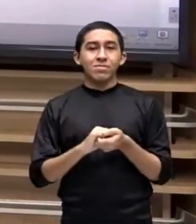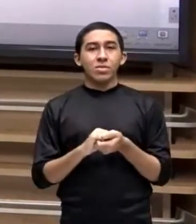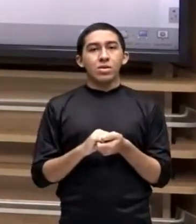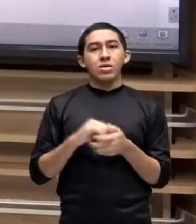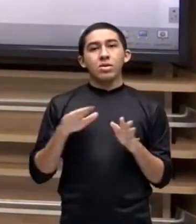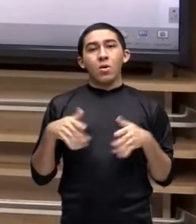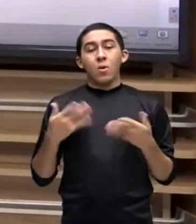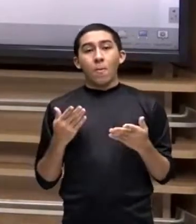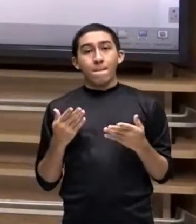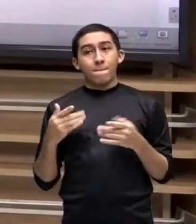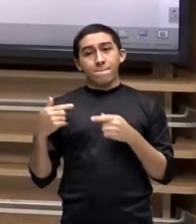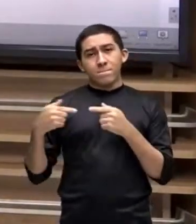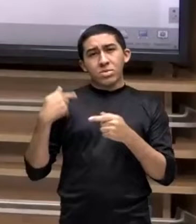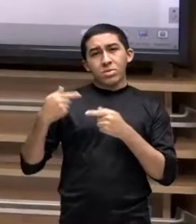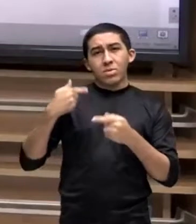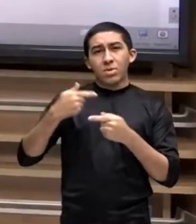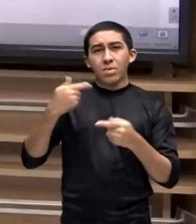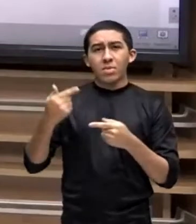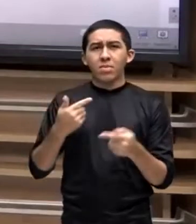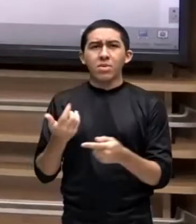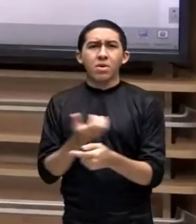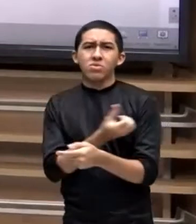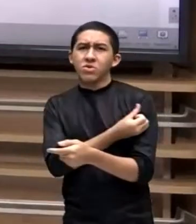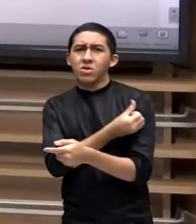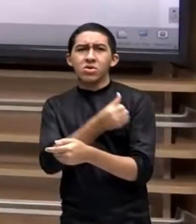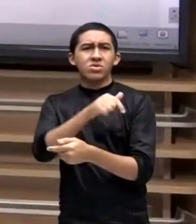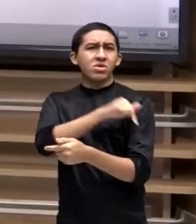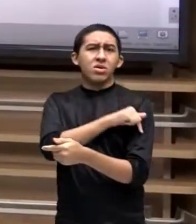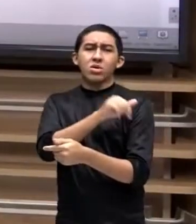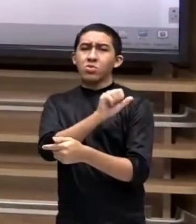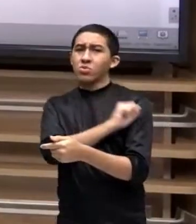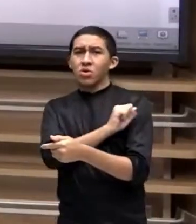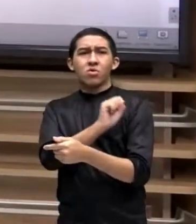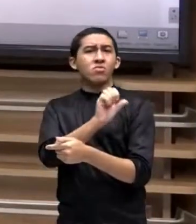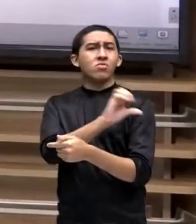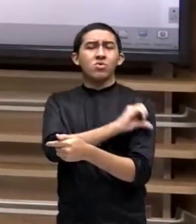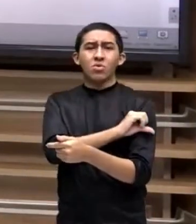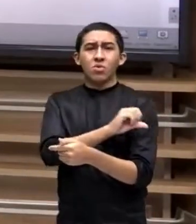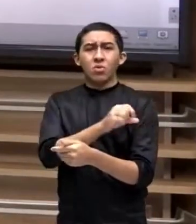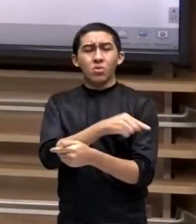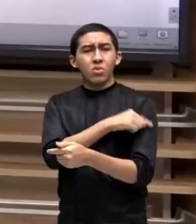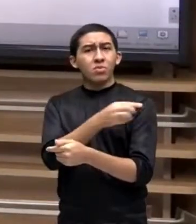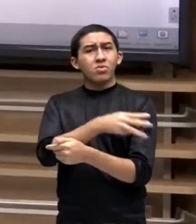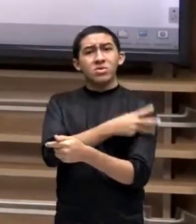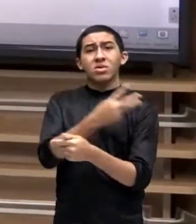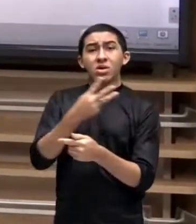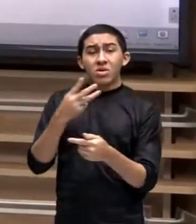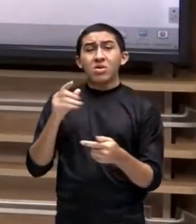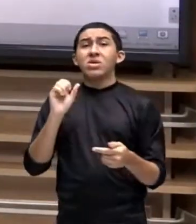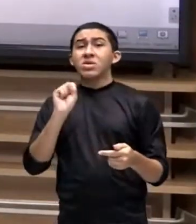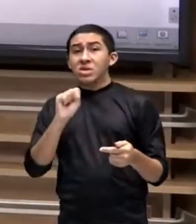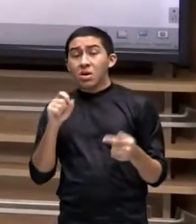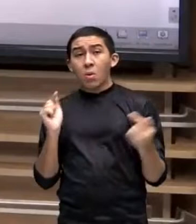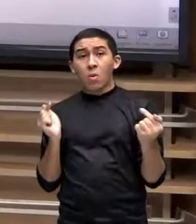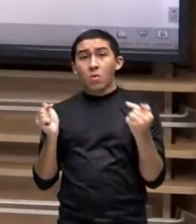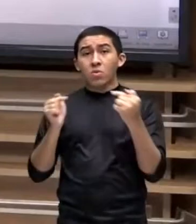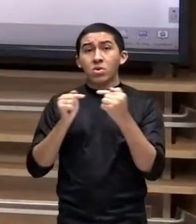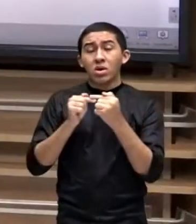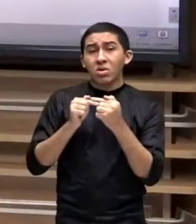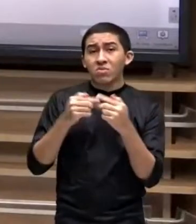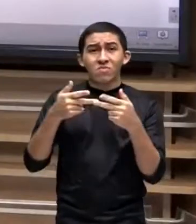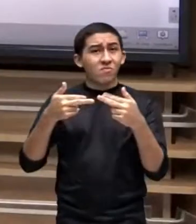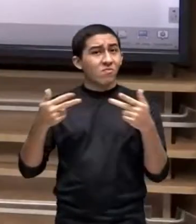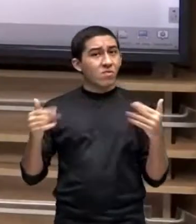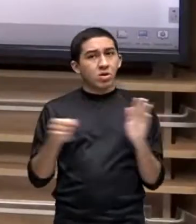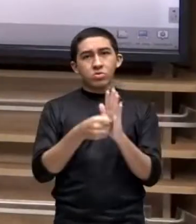ao longo dos anos de estudo do ensino fundamental e médio, vocês vão tendo contato com diferentes tipos de figuras,